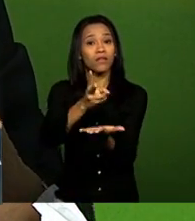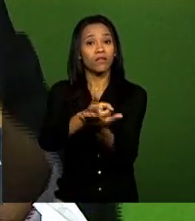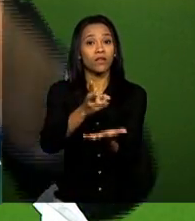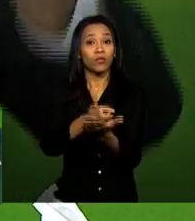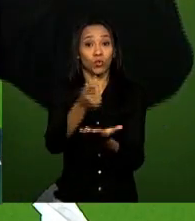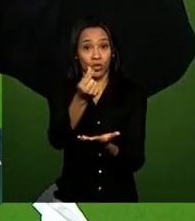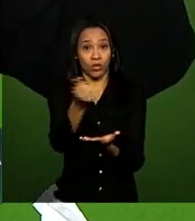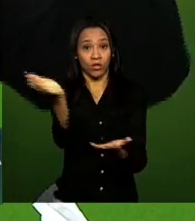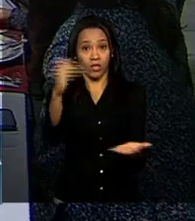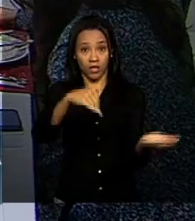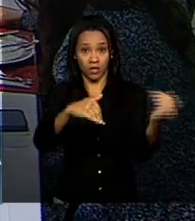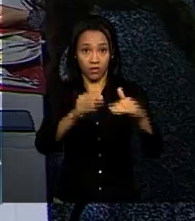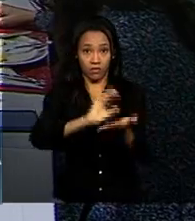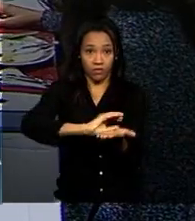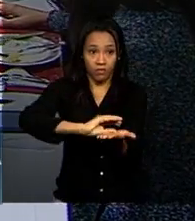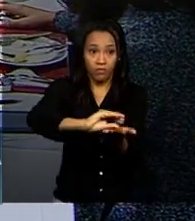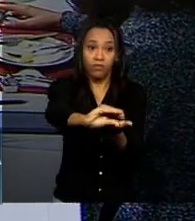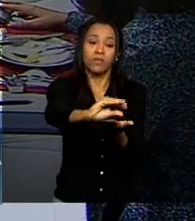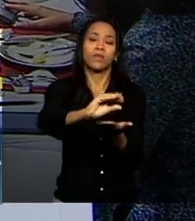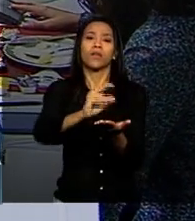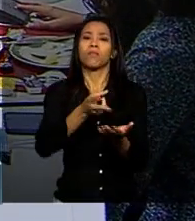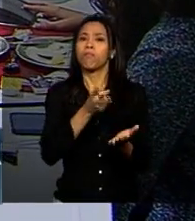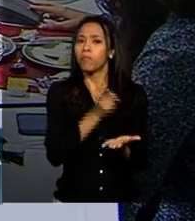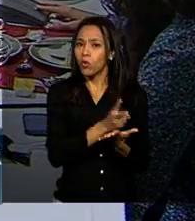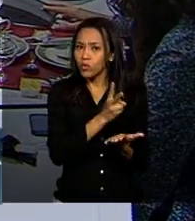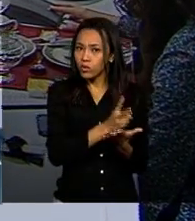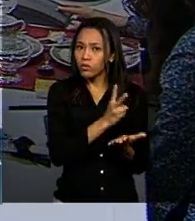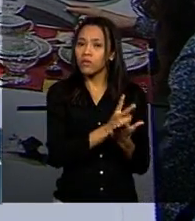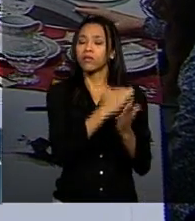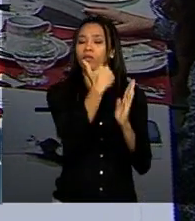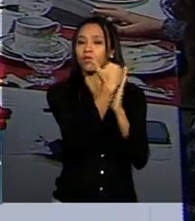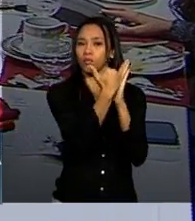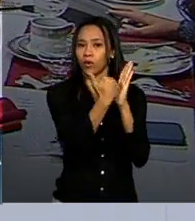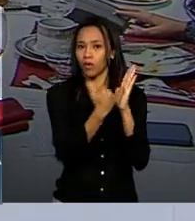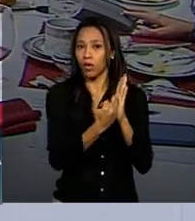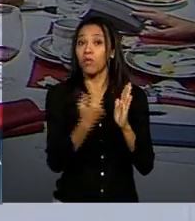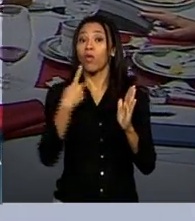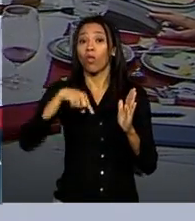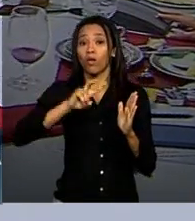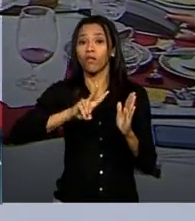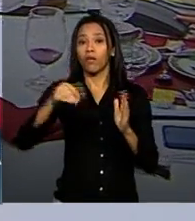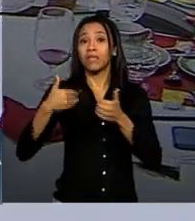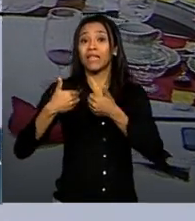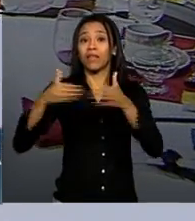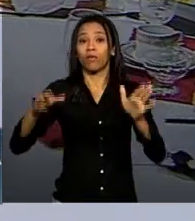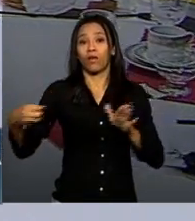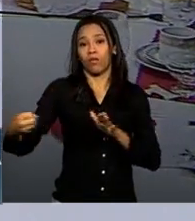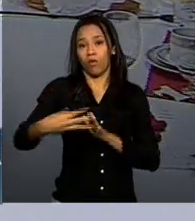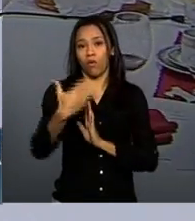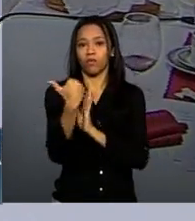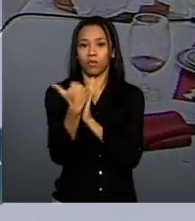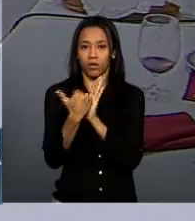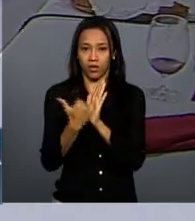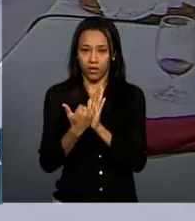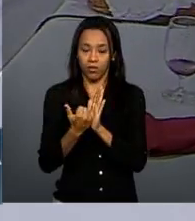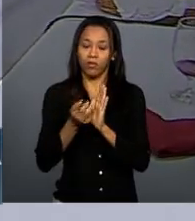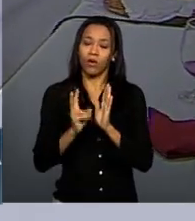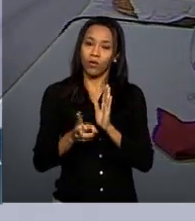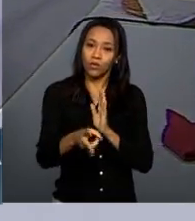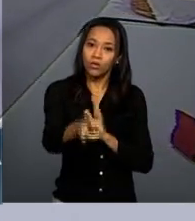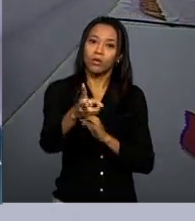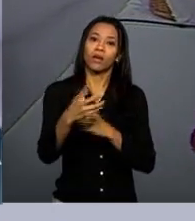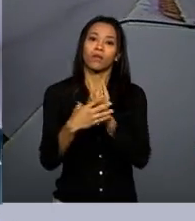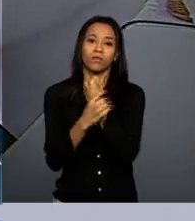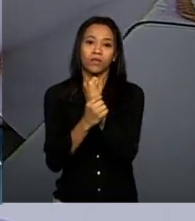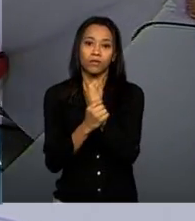Eh estamos preservando todos os programas Vamos inaugurar novos programas para sustentar isto que